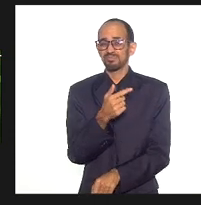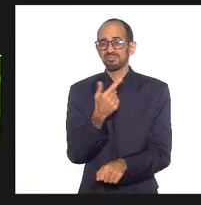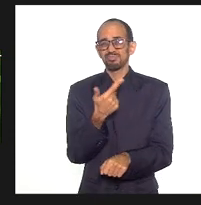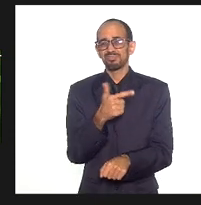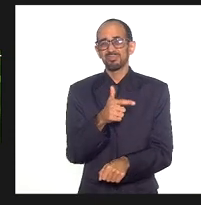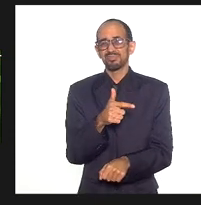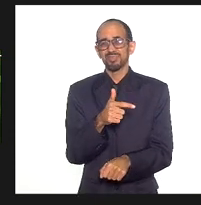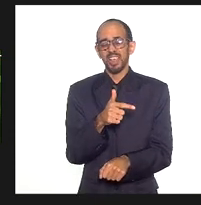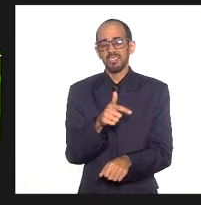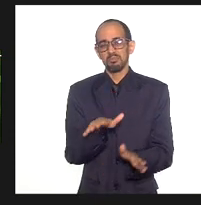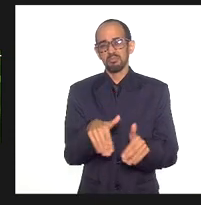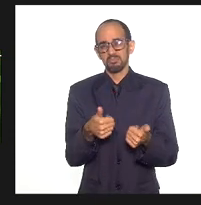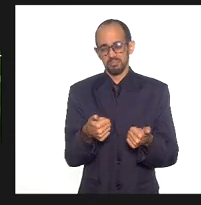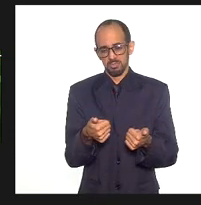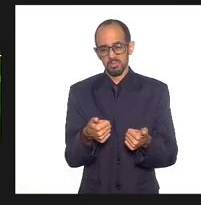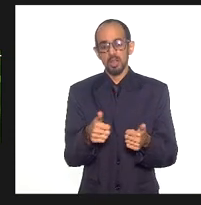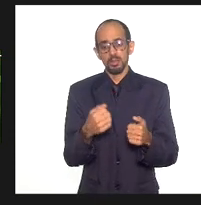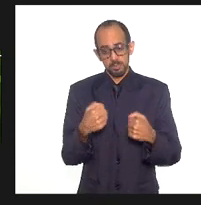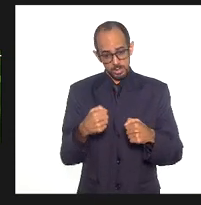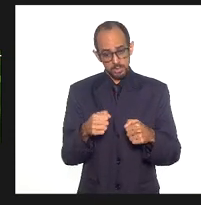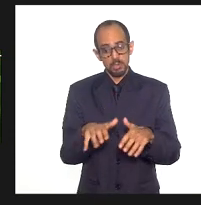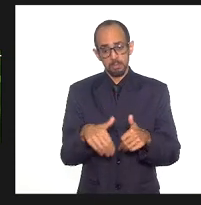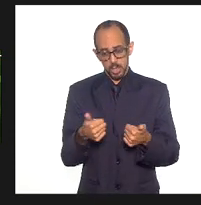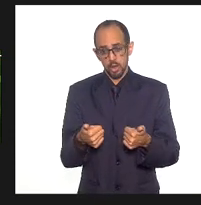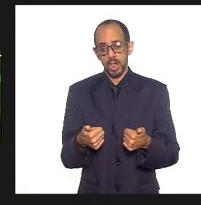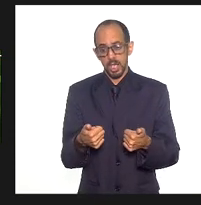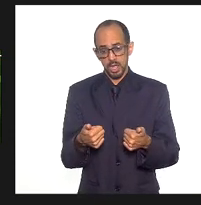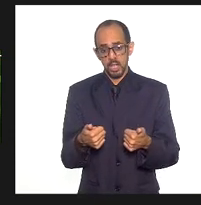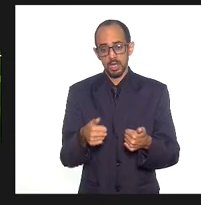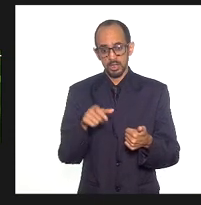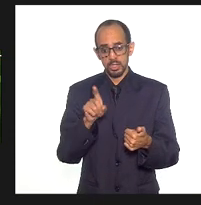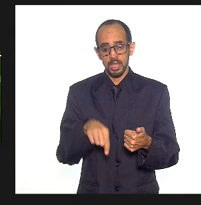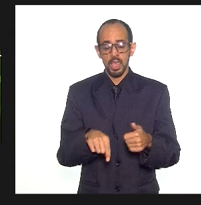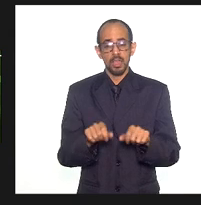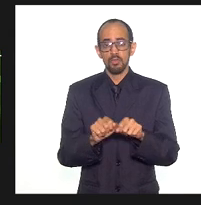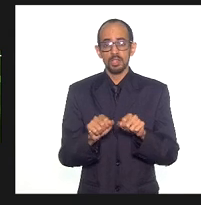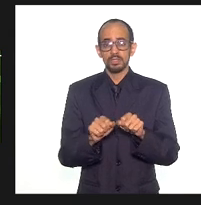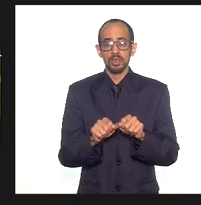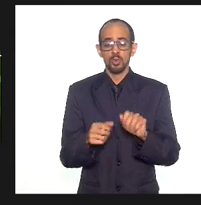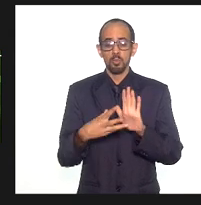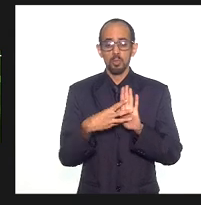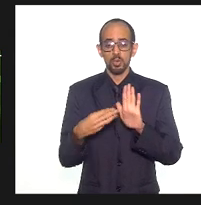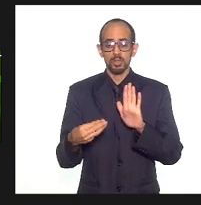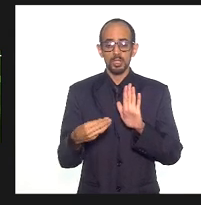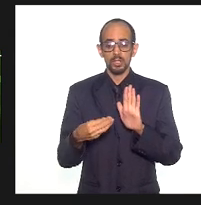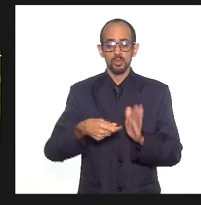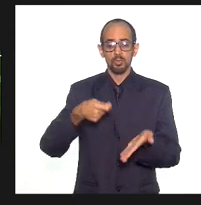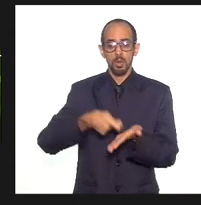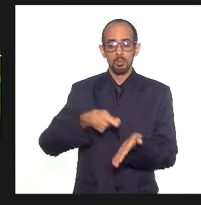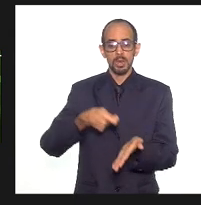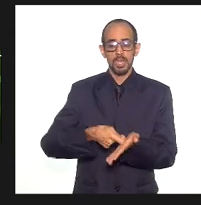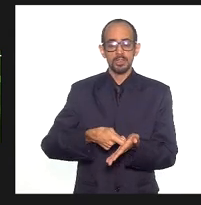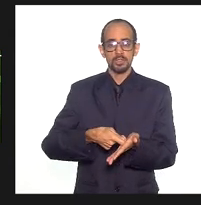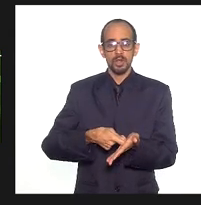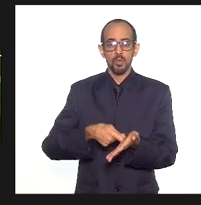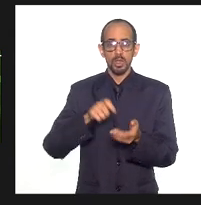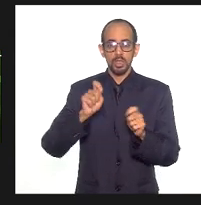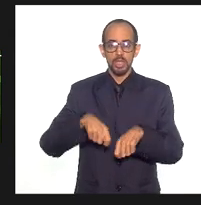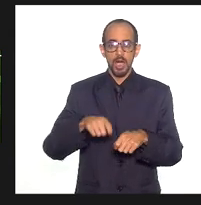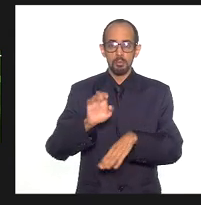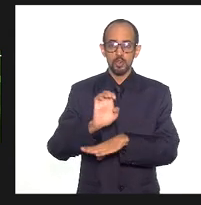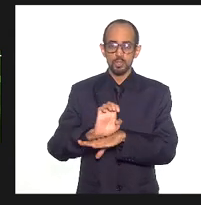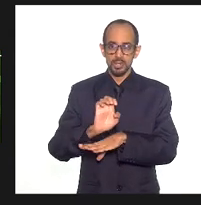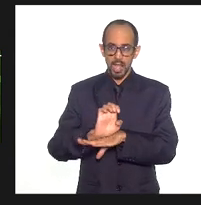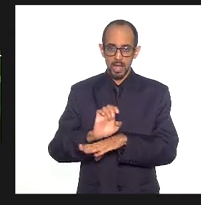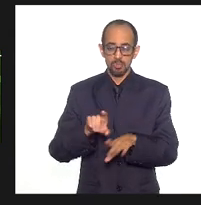como melhorar é através da customização de uma obrigação que sirva não só ao Estado do Rio, mas